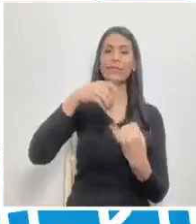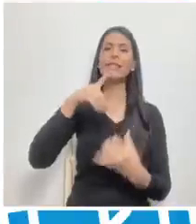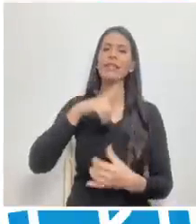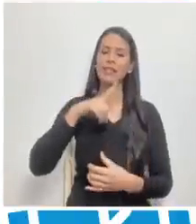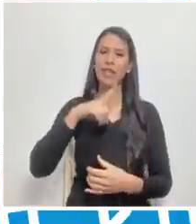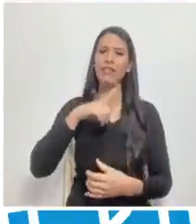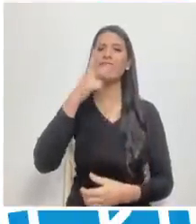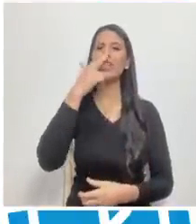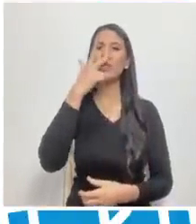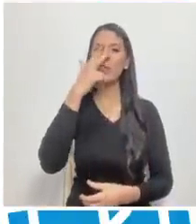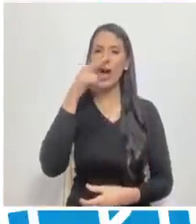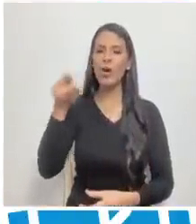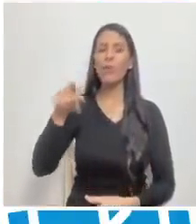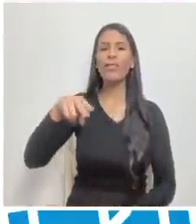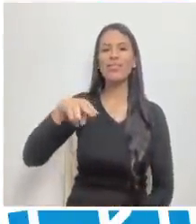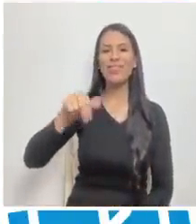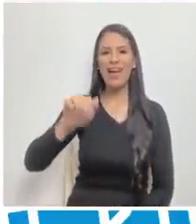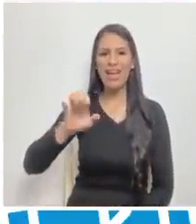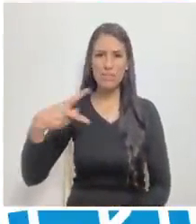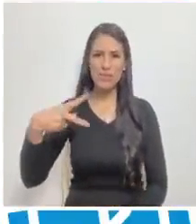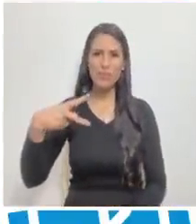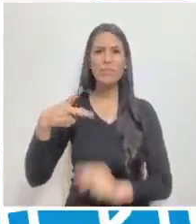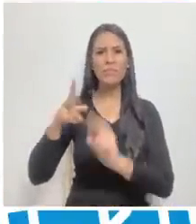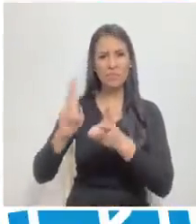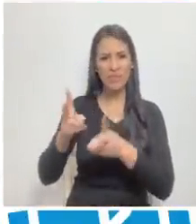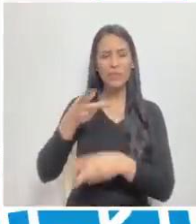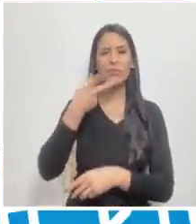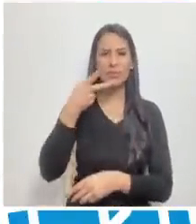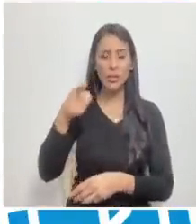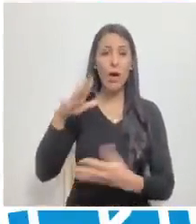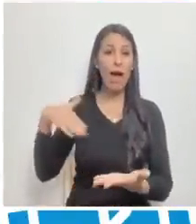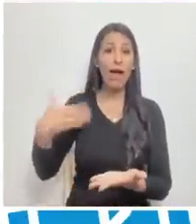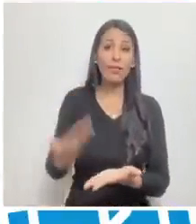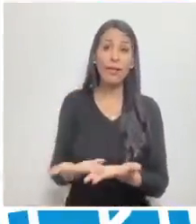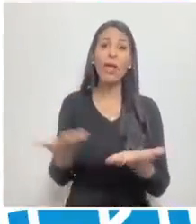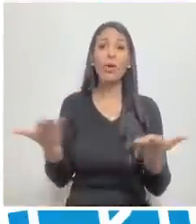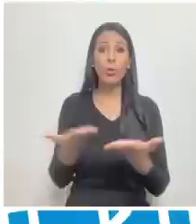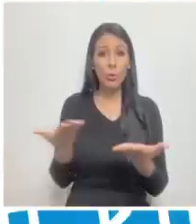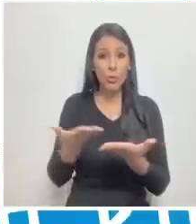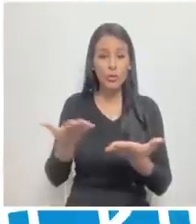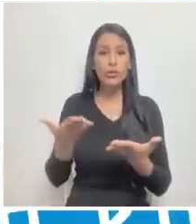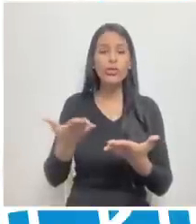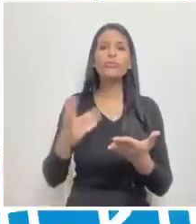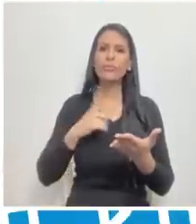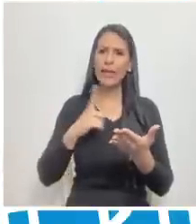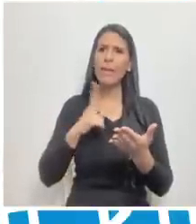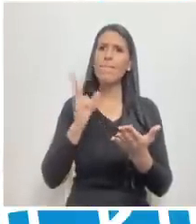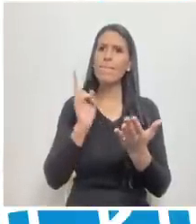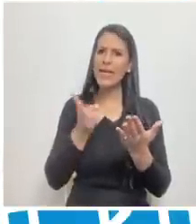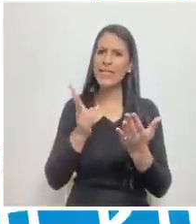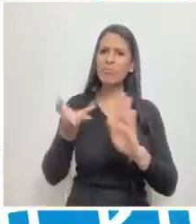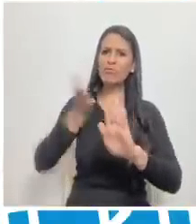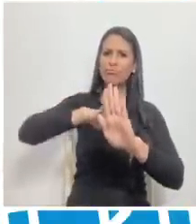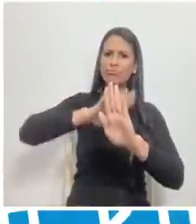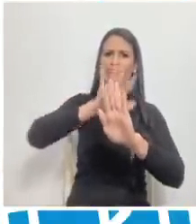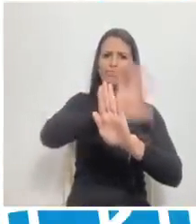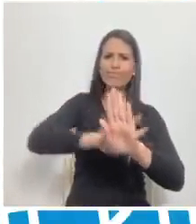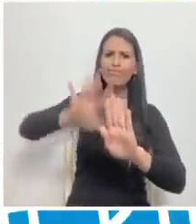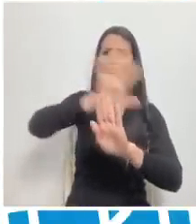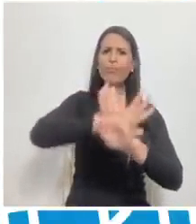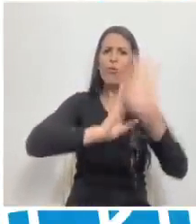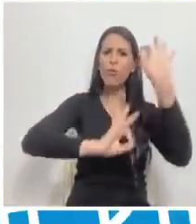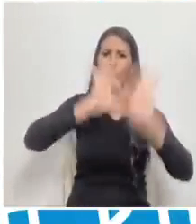você mesmo afirmou, e que até hoje segue a matriz de 2001, e a escala